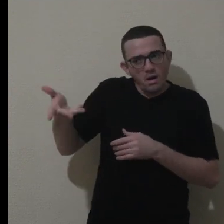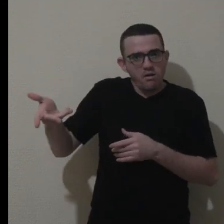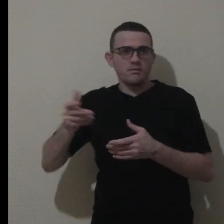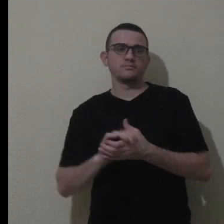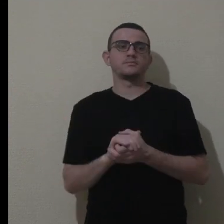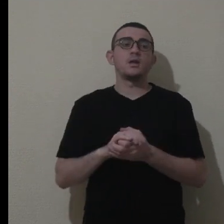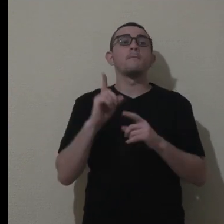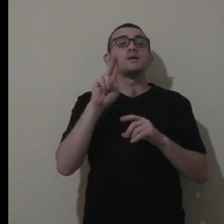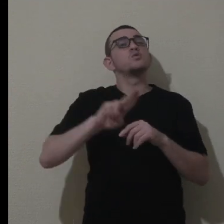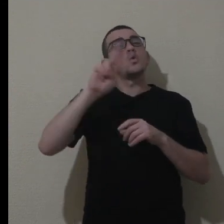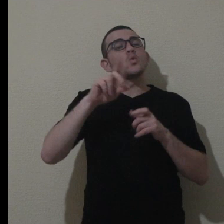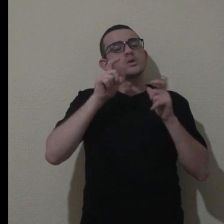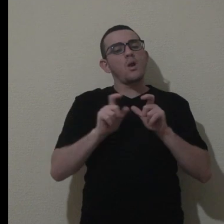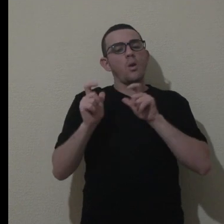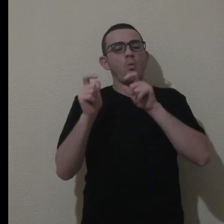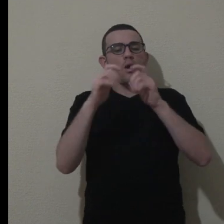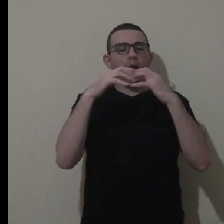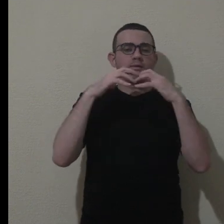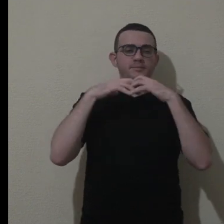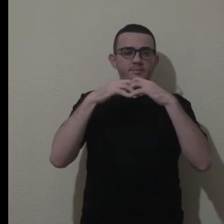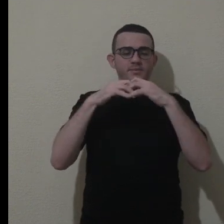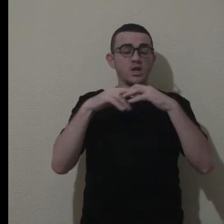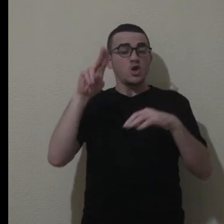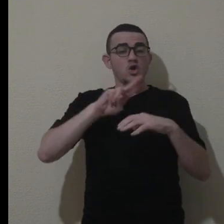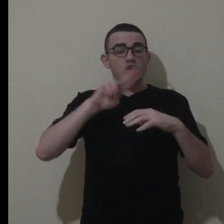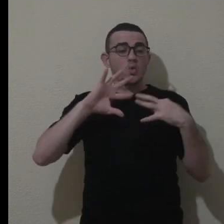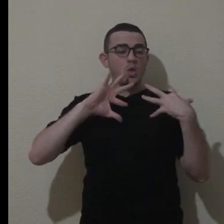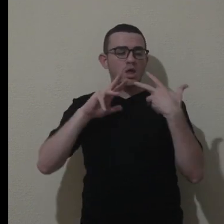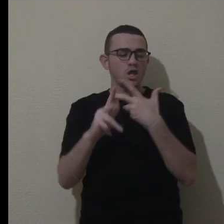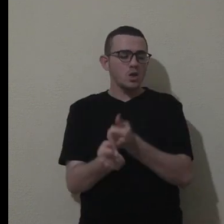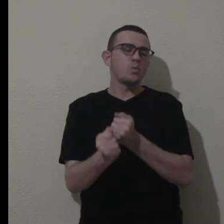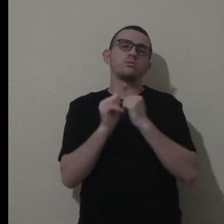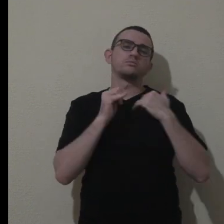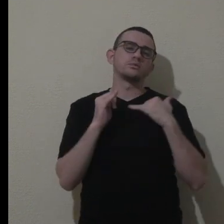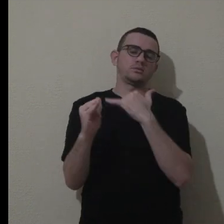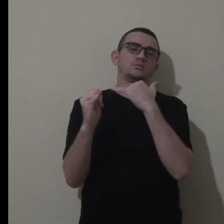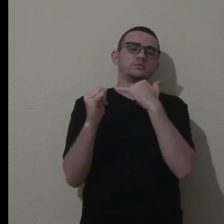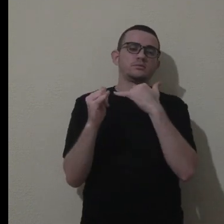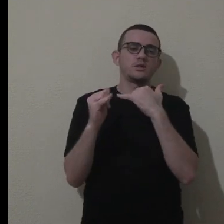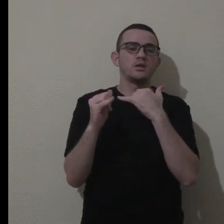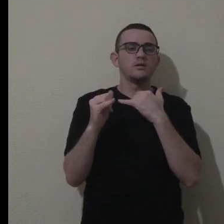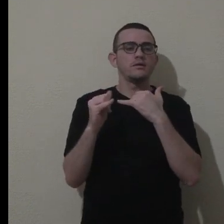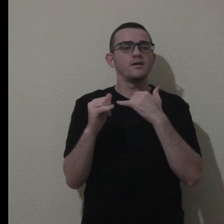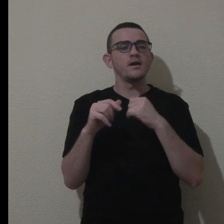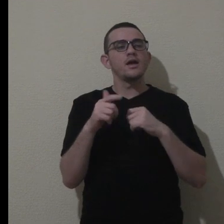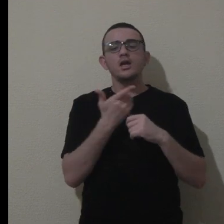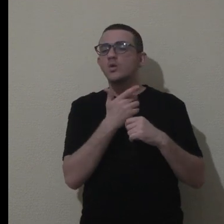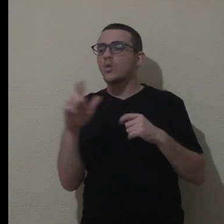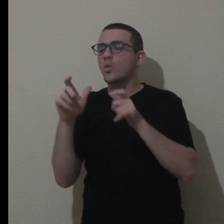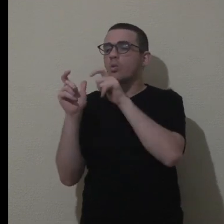ela usa regiões do cérebro que canaliza toda a energia, né? E que há